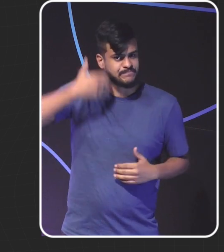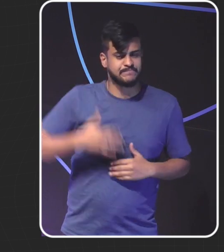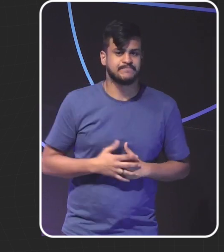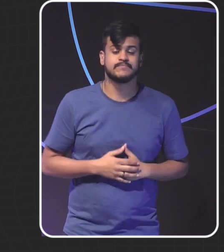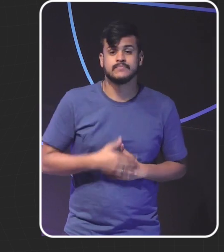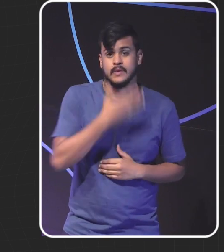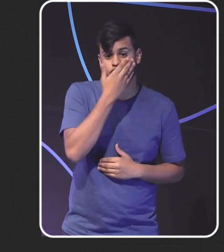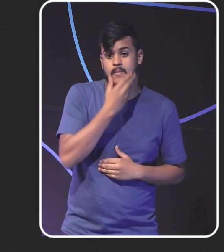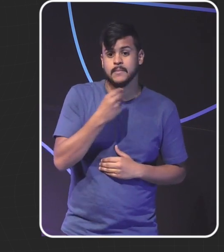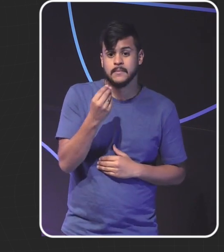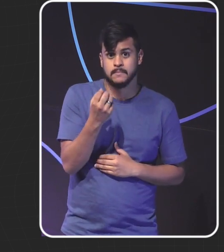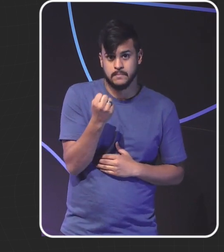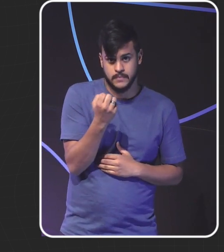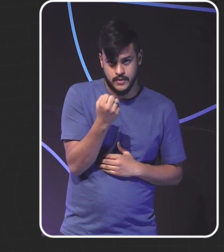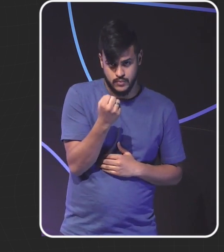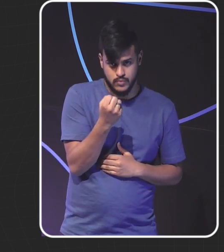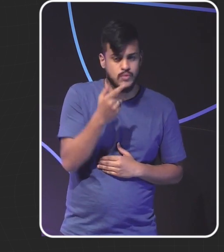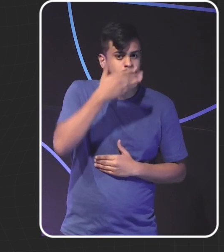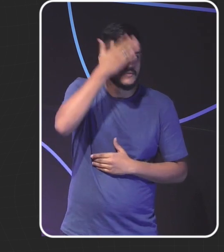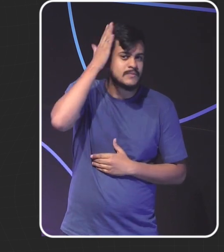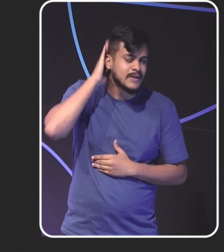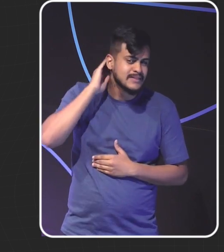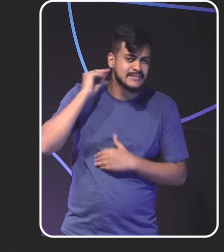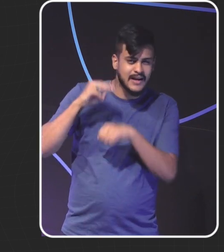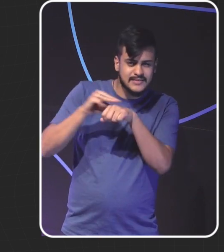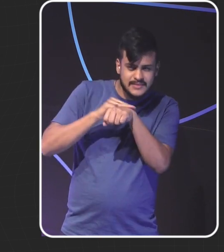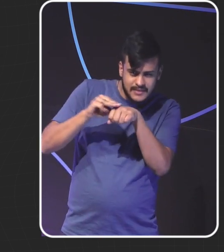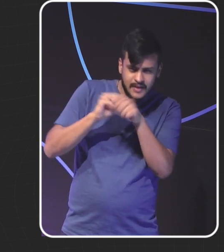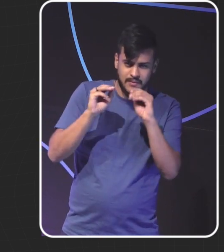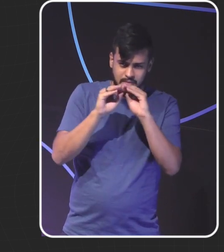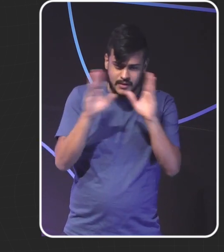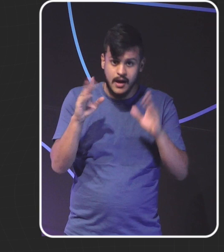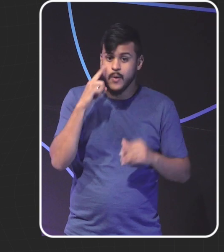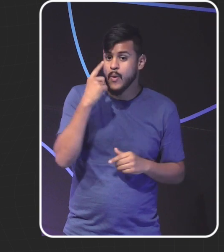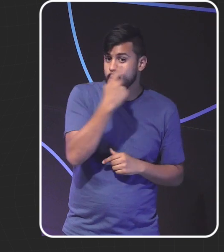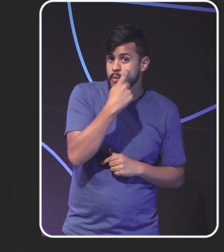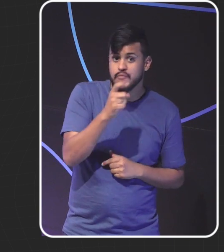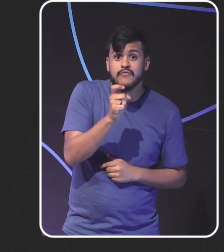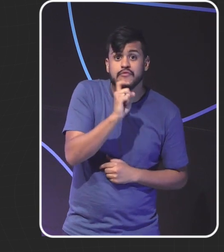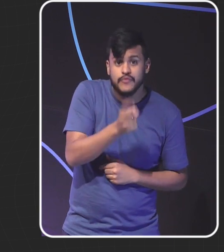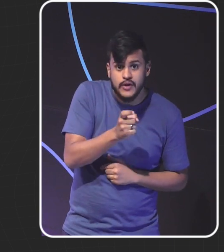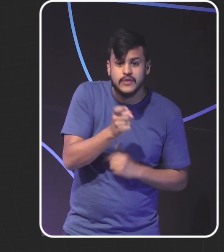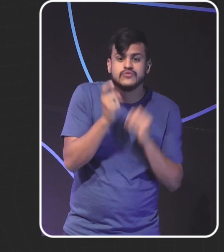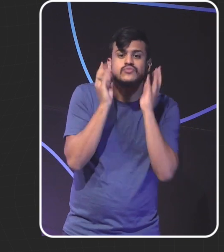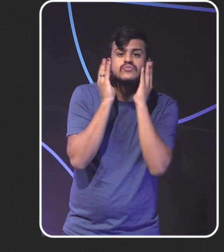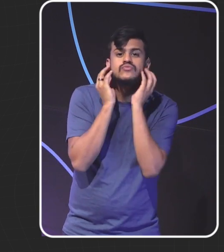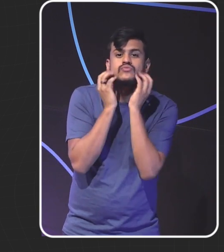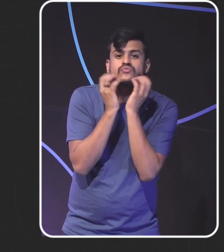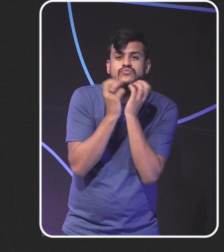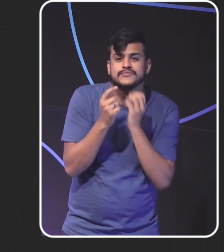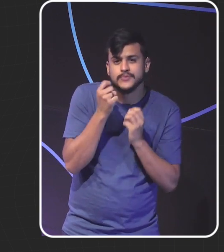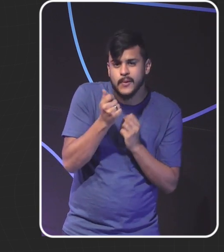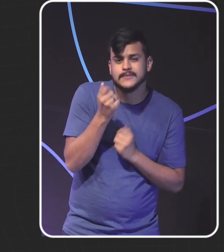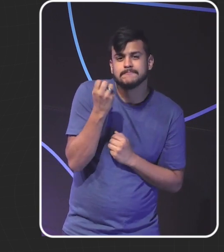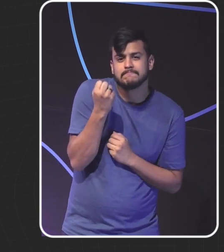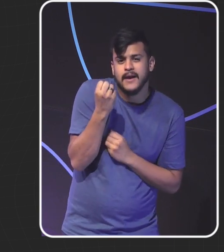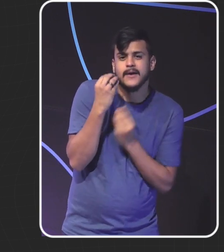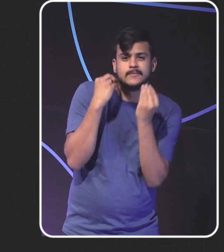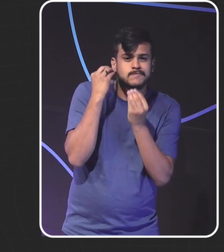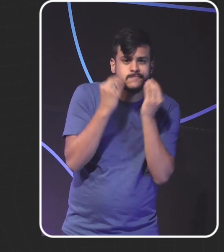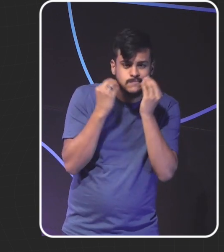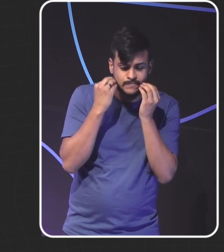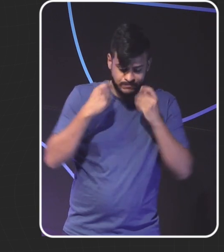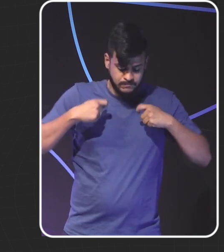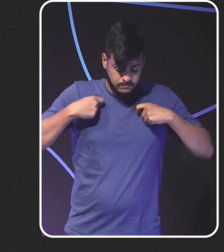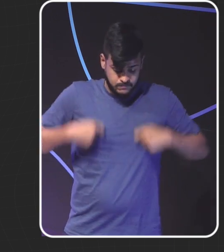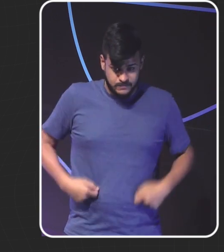branco, de cabelos lisos, castanho claro, tenho olhos verdes, tenho uma barba cerrada que já está ficando branco, estou usando uma camisa